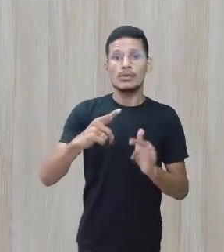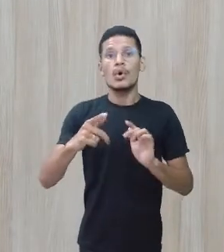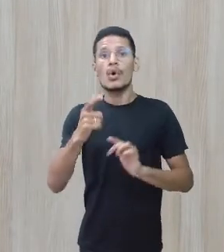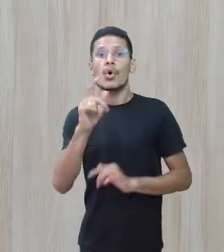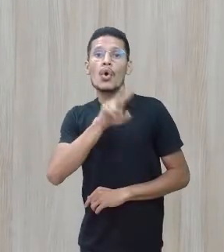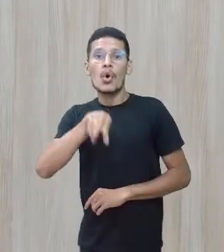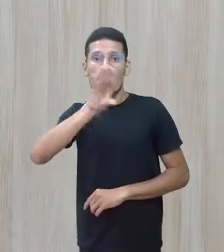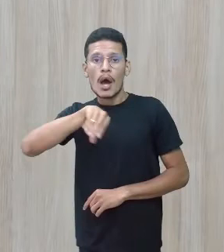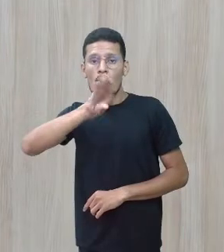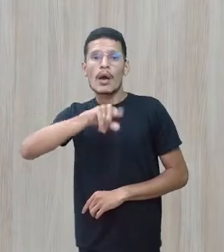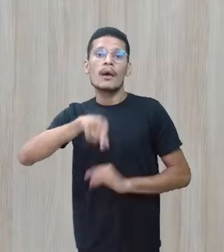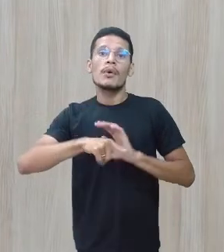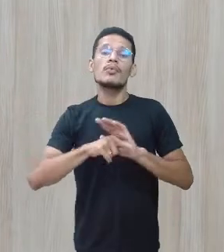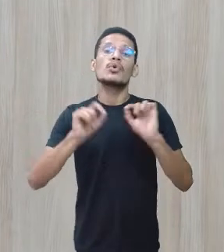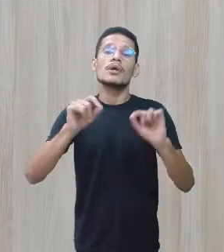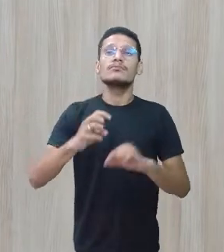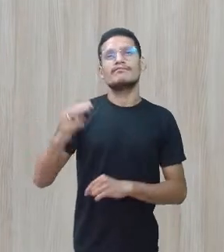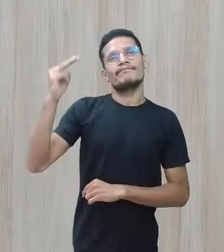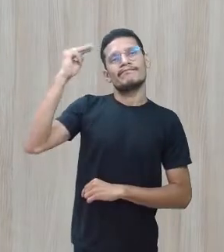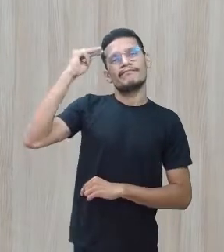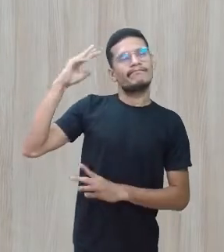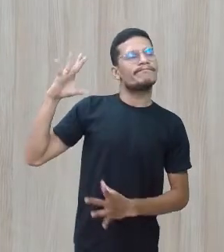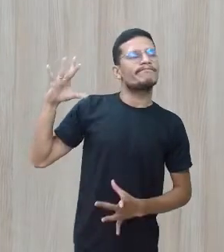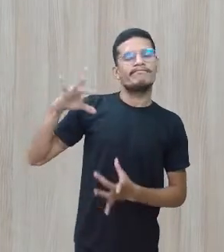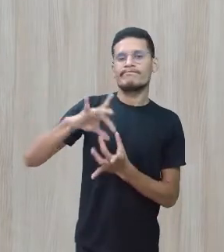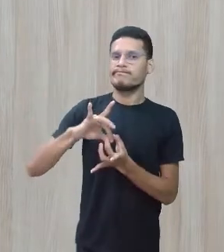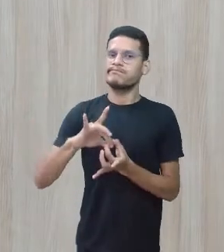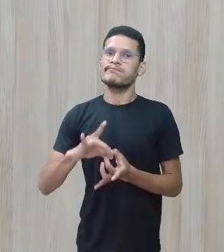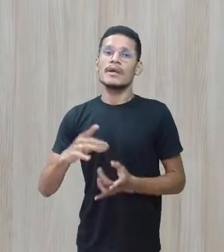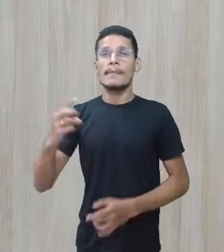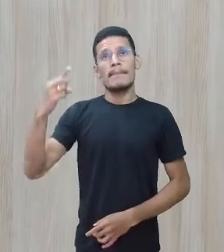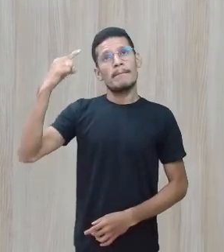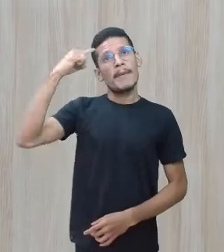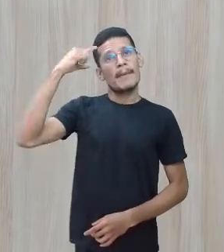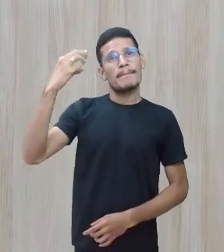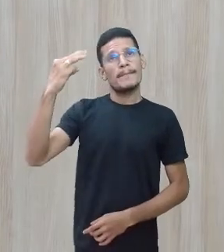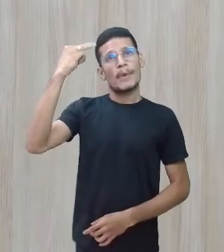memória. E uma memória que não está fixada em nenhum